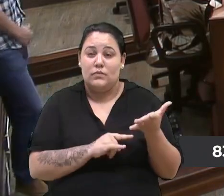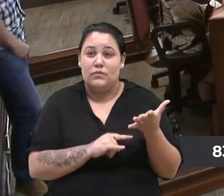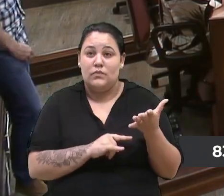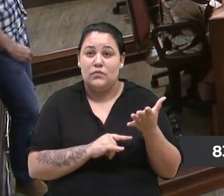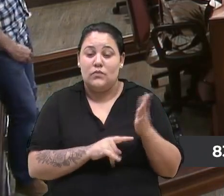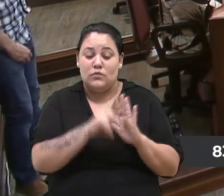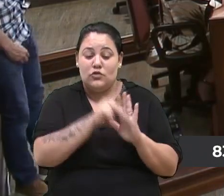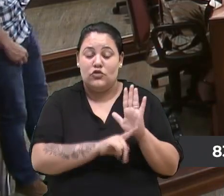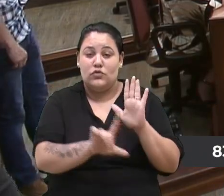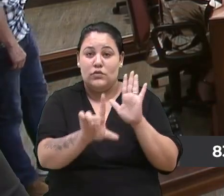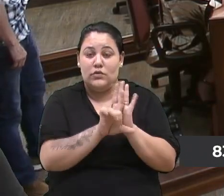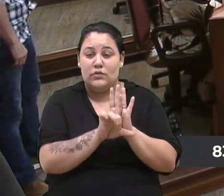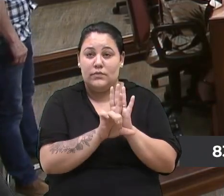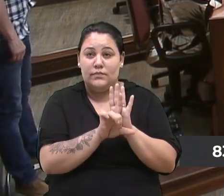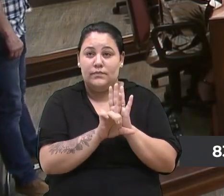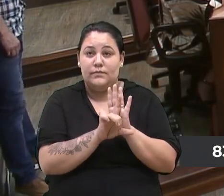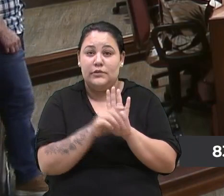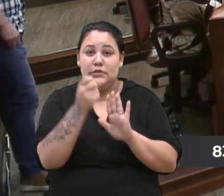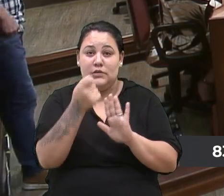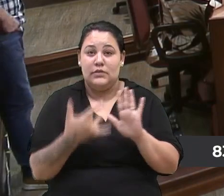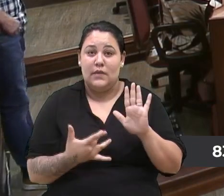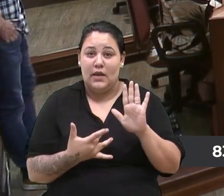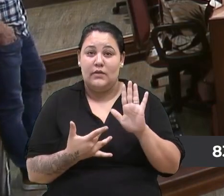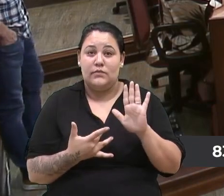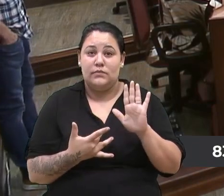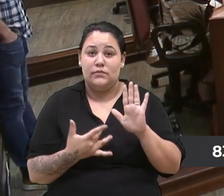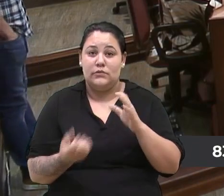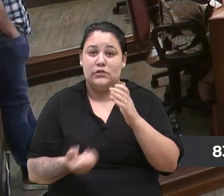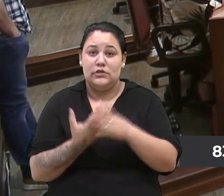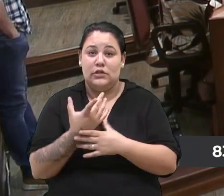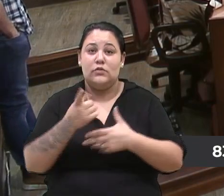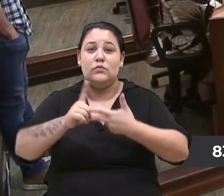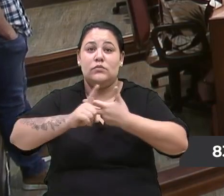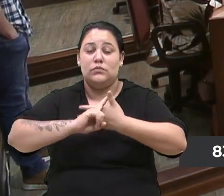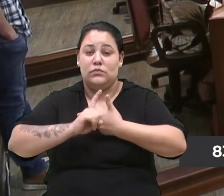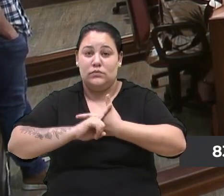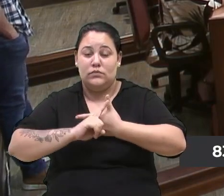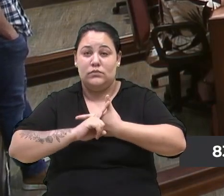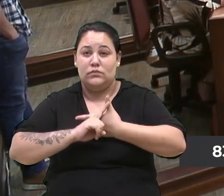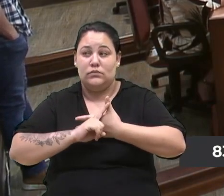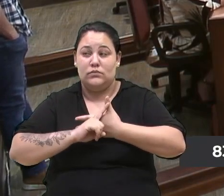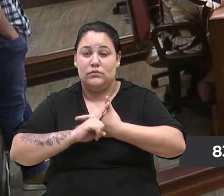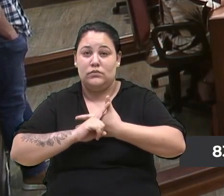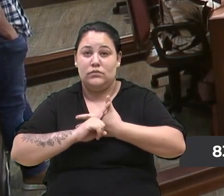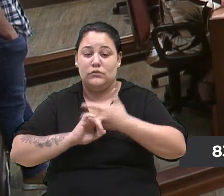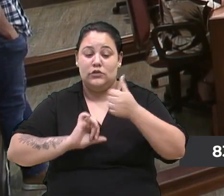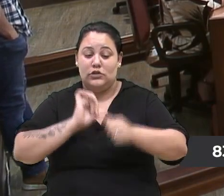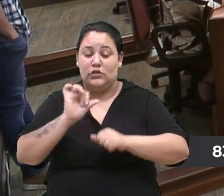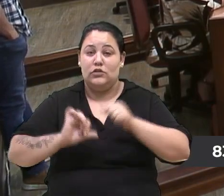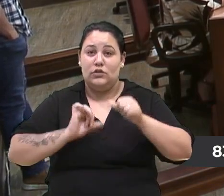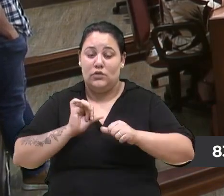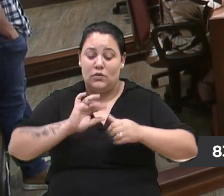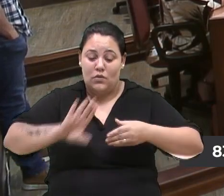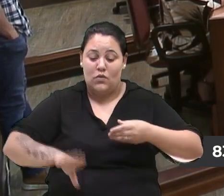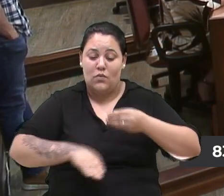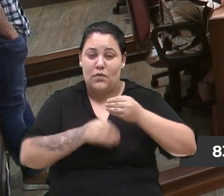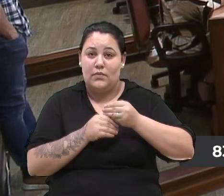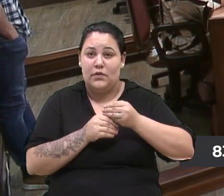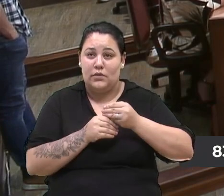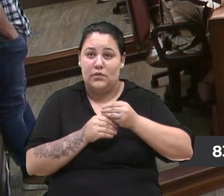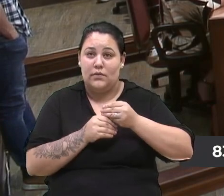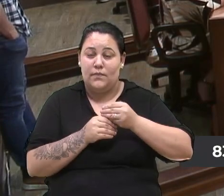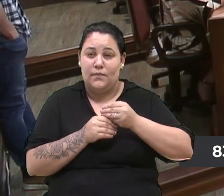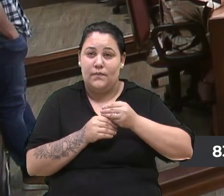acima ementado, de autoria do Poder Executivo, que altera, acresce e revoga o dispositivo da